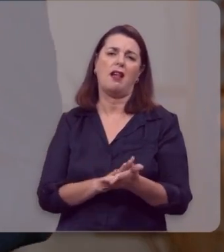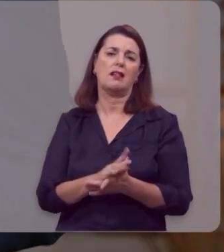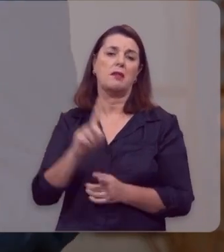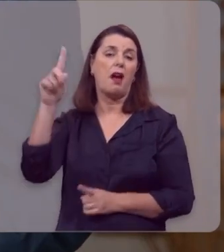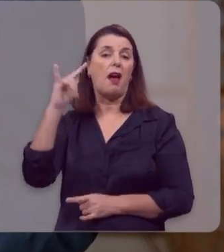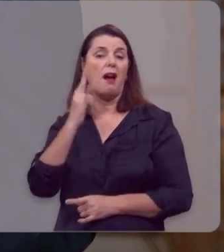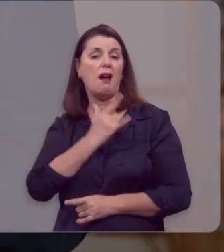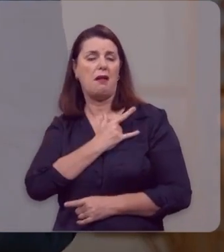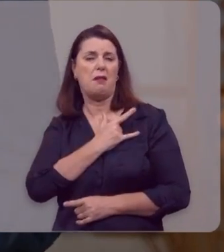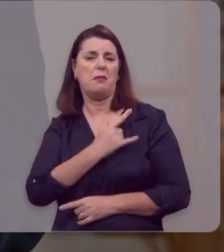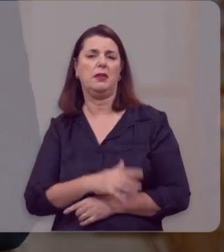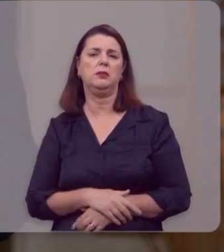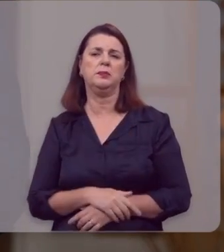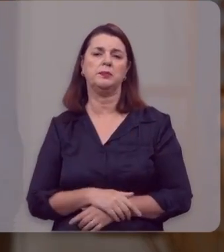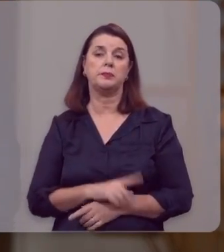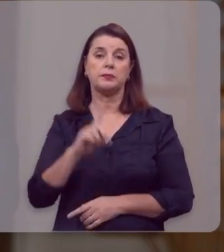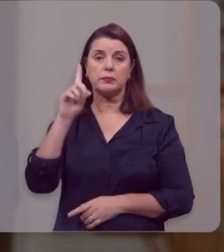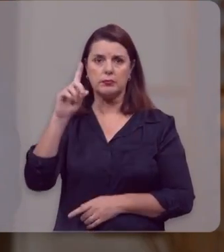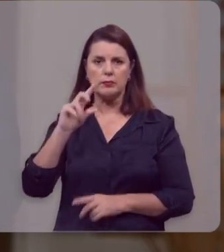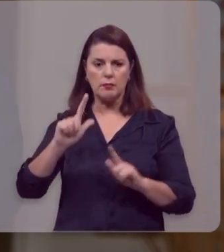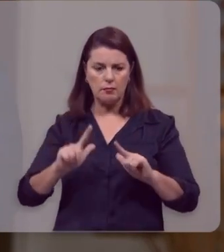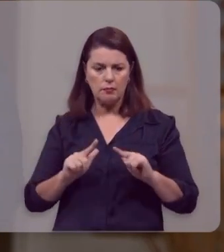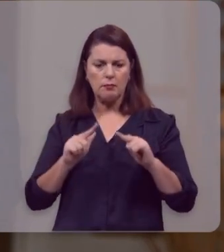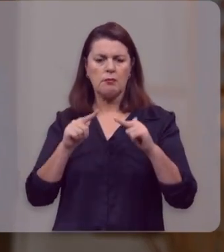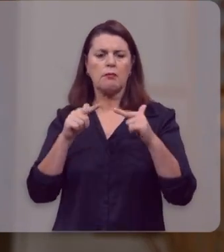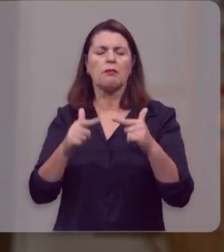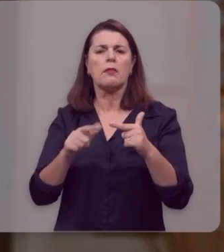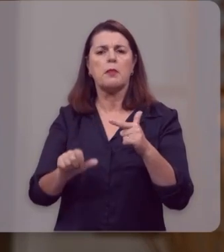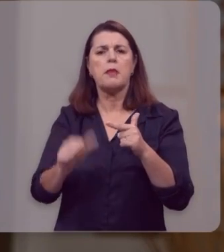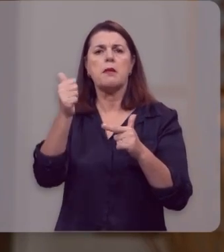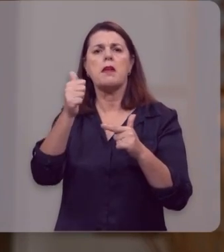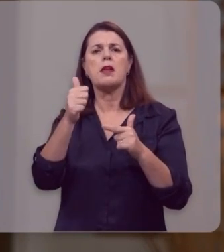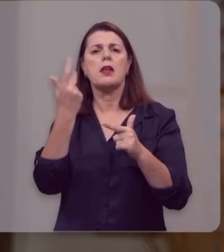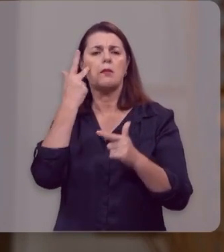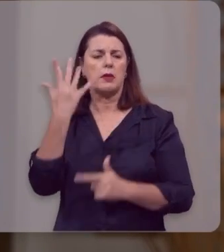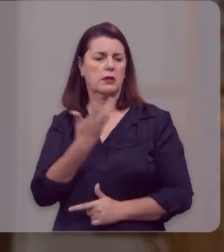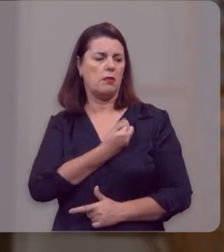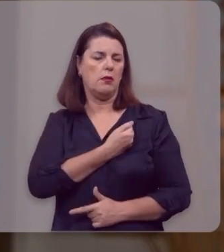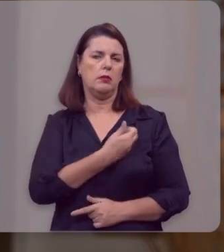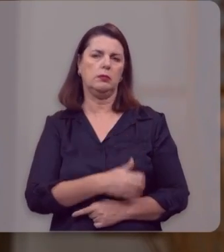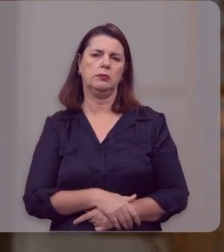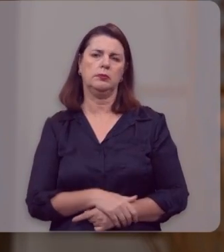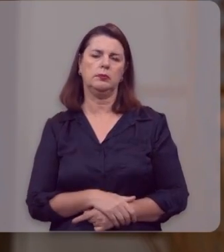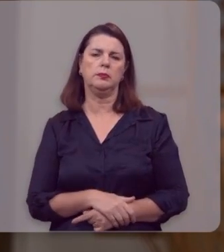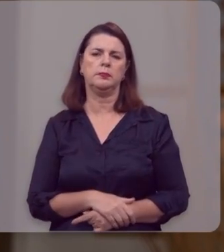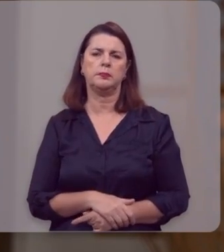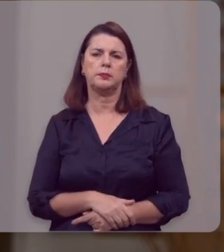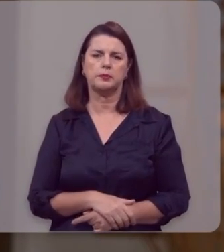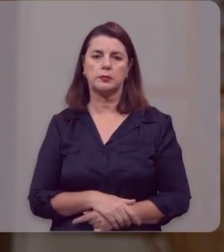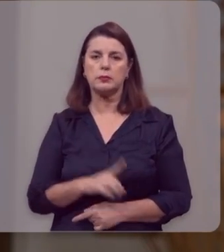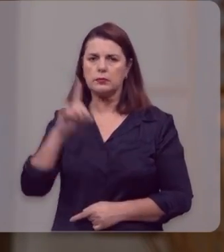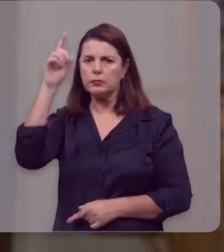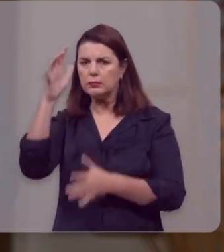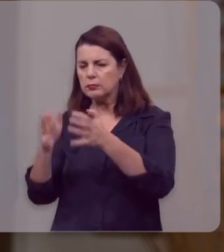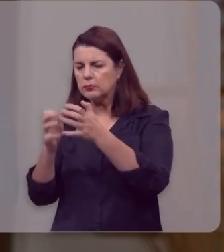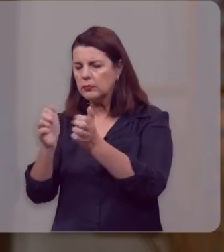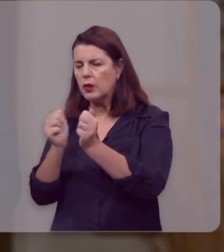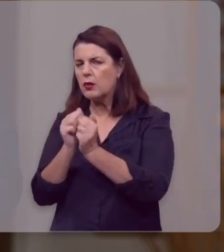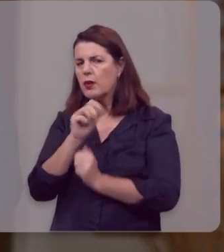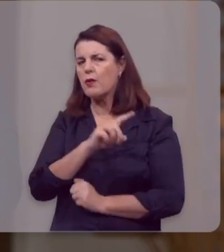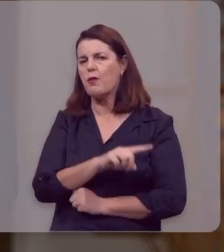lugar, Deus tomou a iniciativa para salvá-lo. É Deus quem luta com